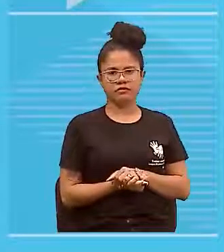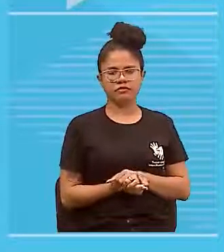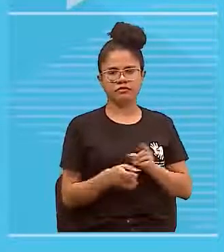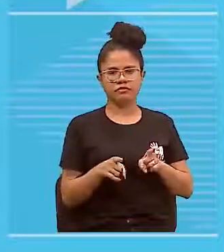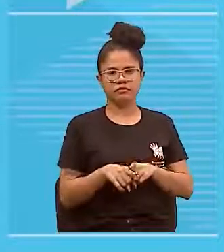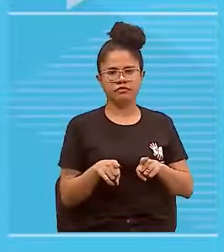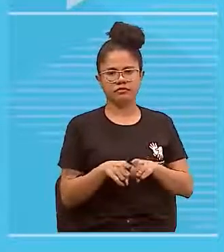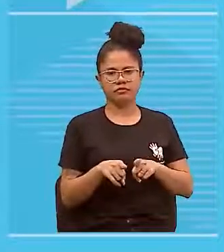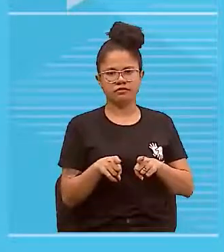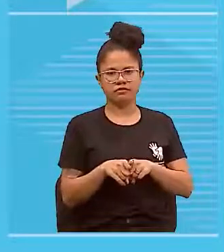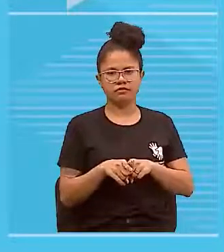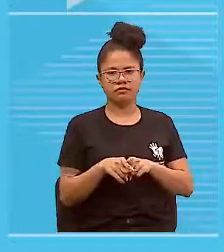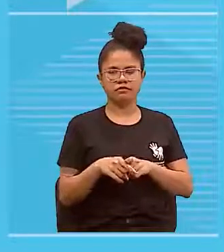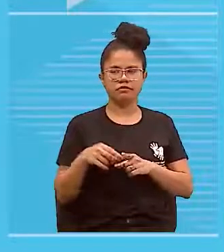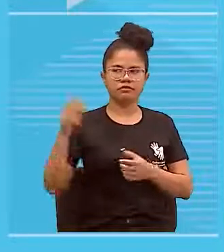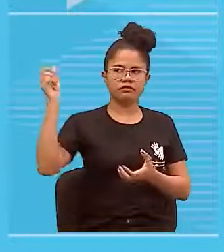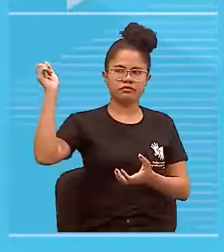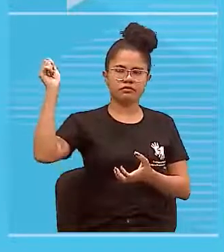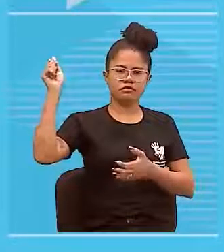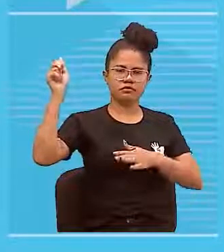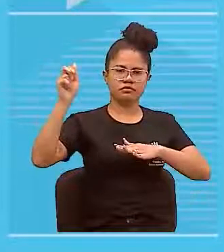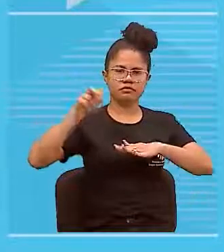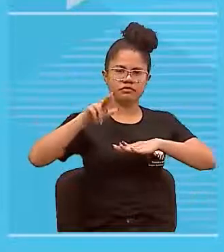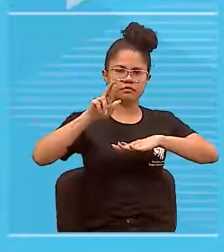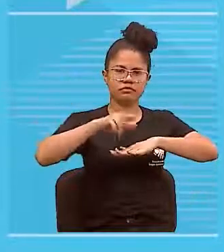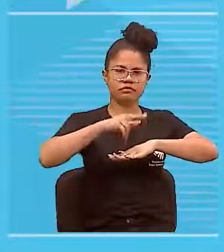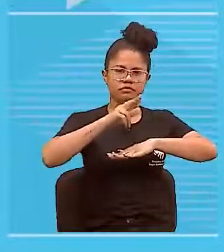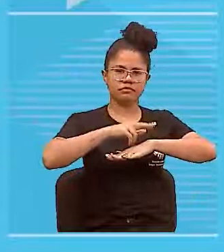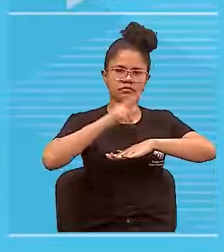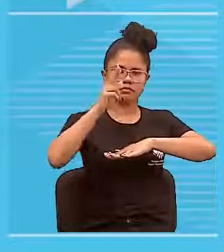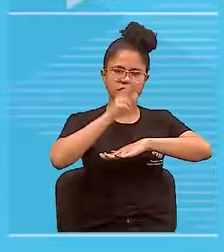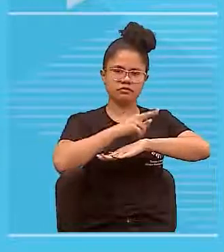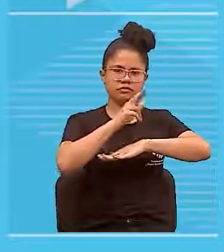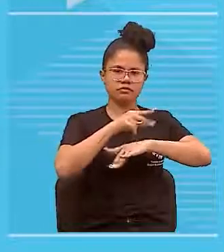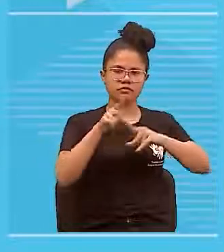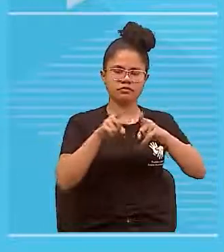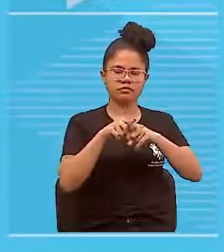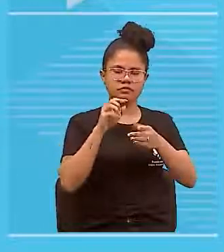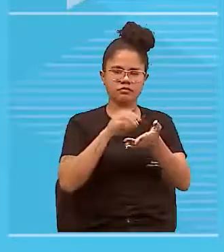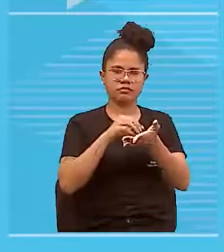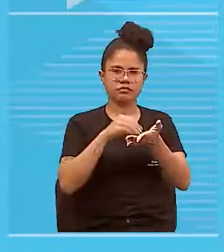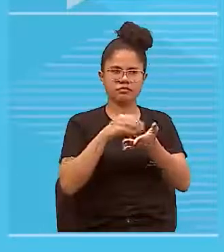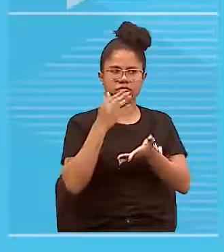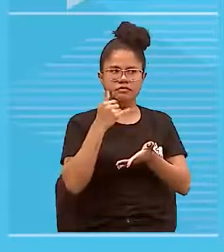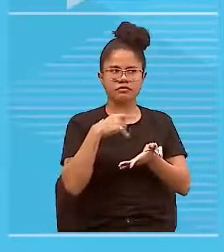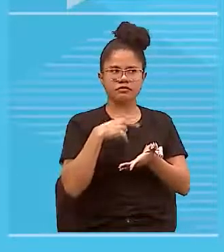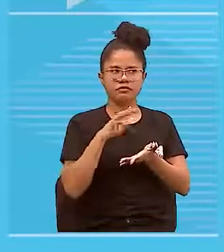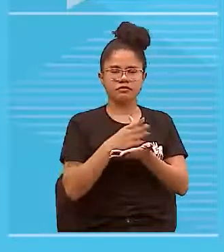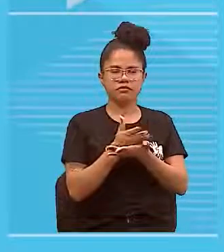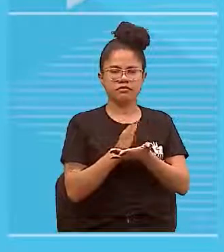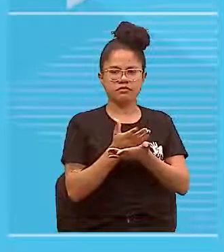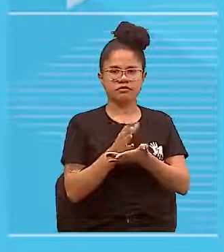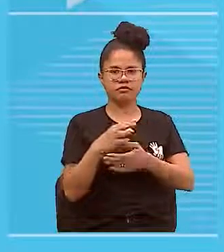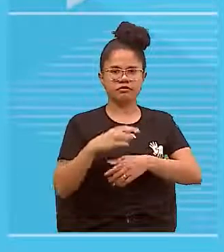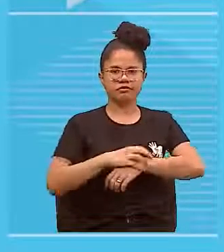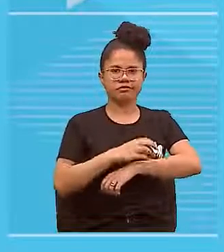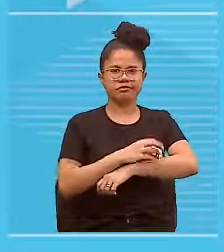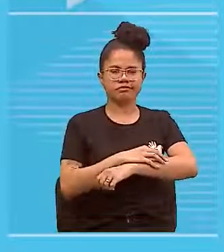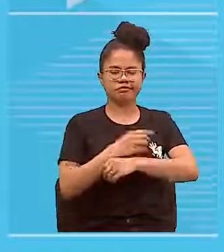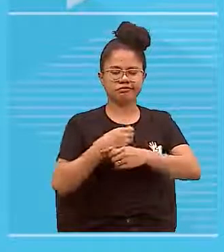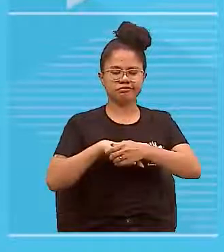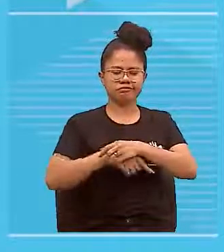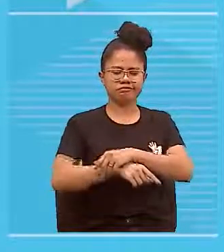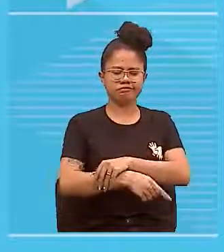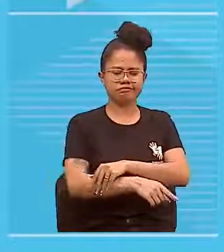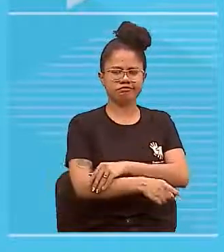a radiação, outro fator abiótico, e a escassez de alimento. Então, tem alguns sapinhos que vão cavar buraco e vão ficar lá